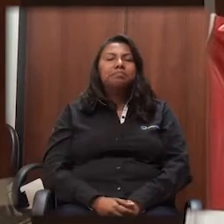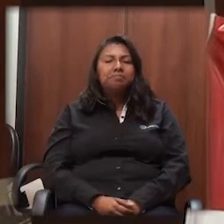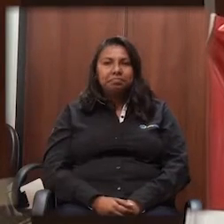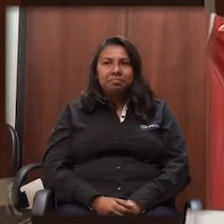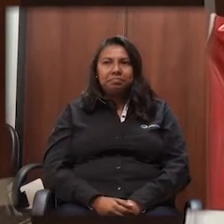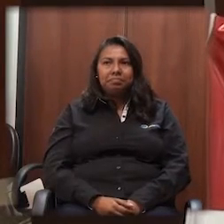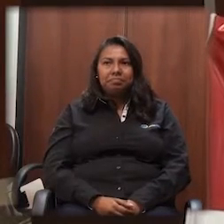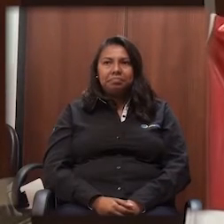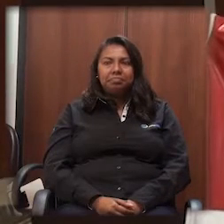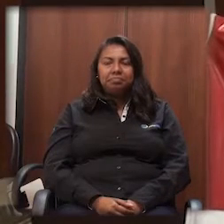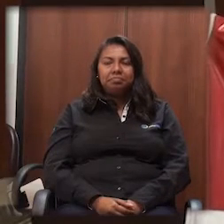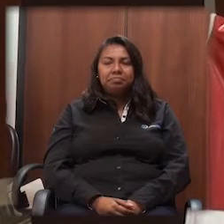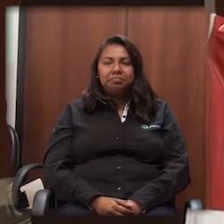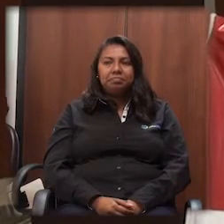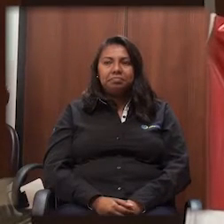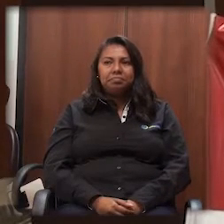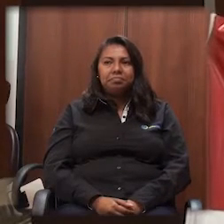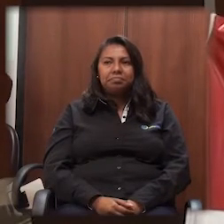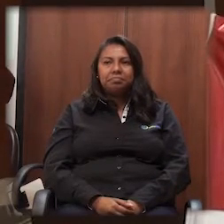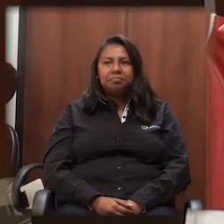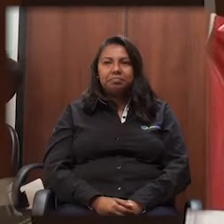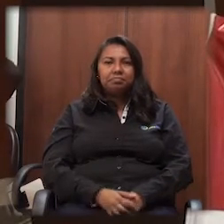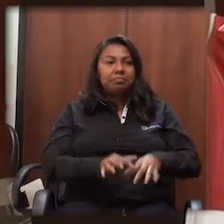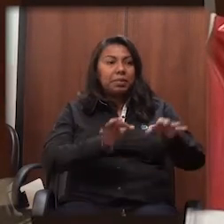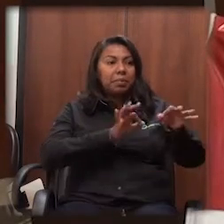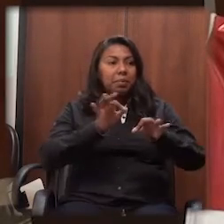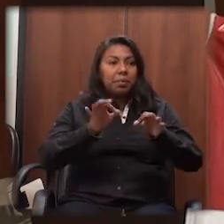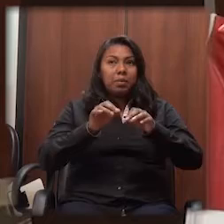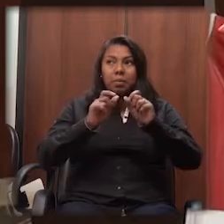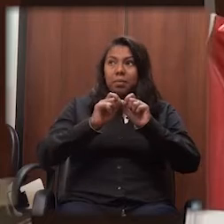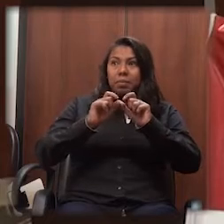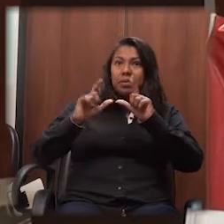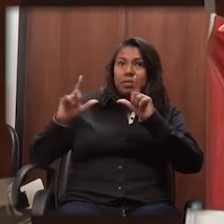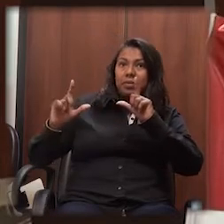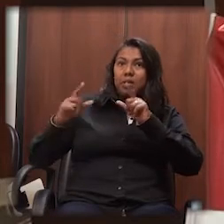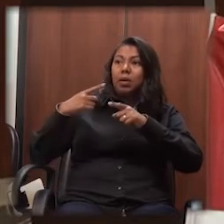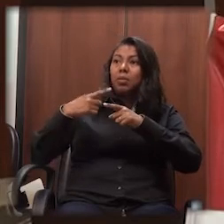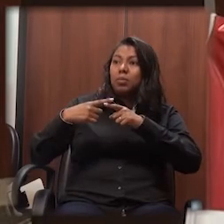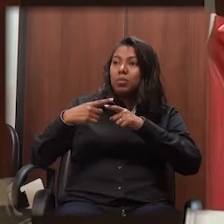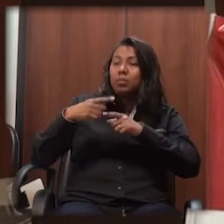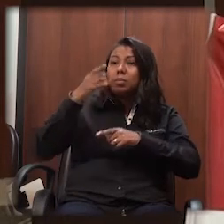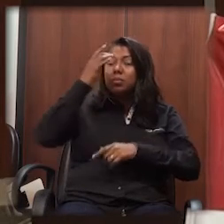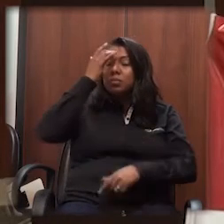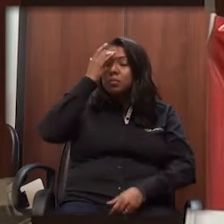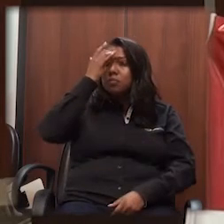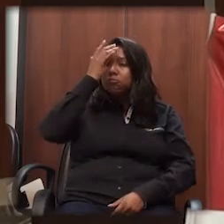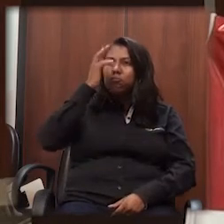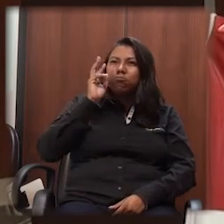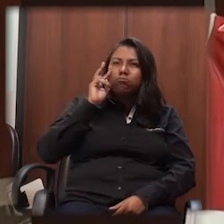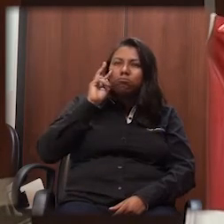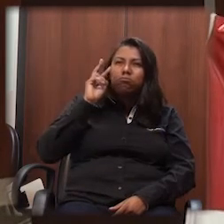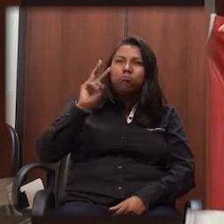pode ficar. Na verdade, a gente montou uma apresentação porque talvez ficaria mais fácil, né, a